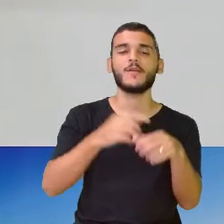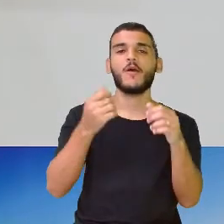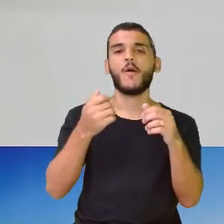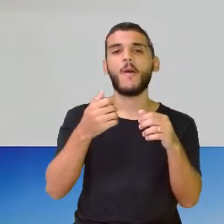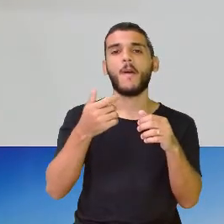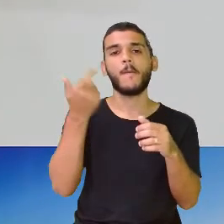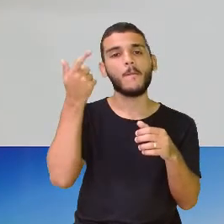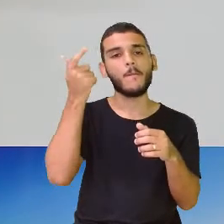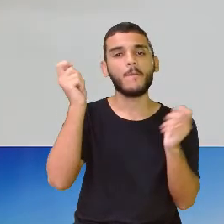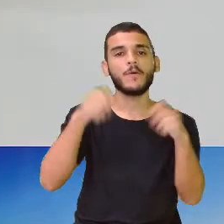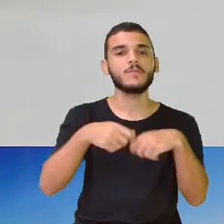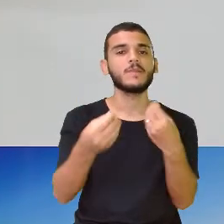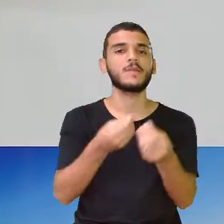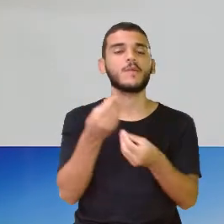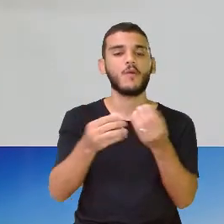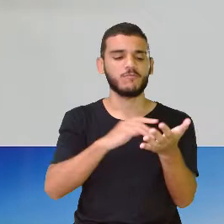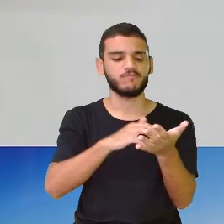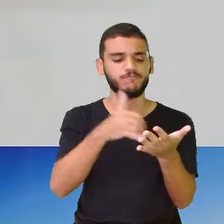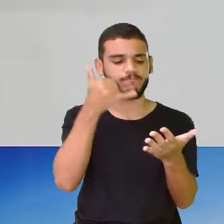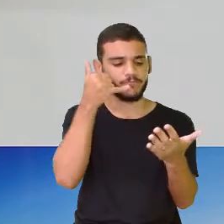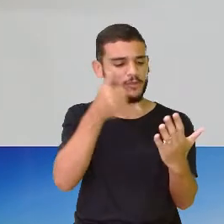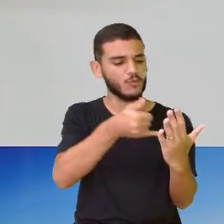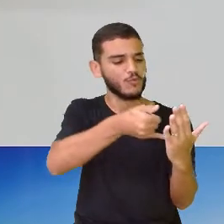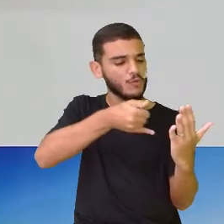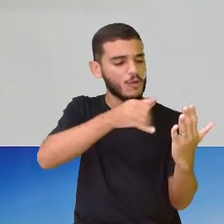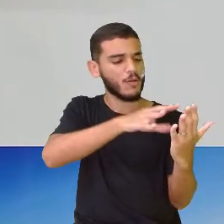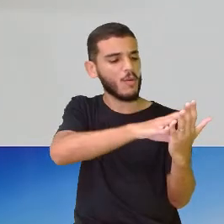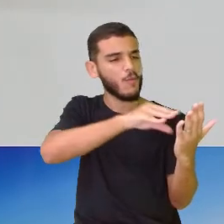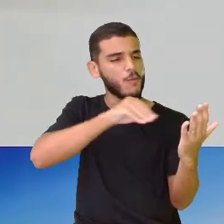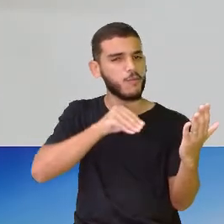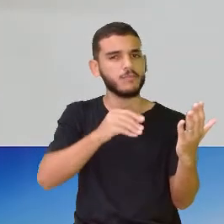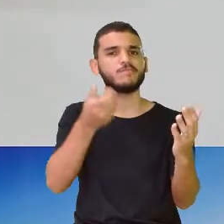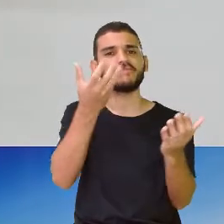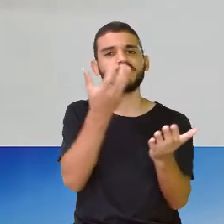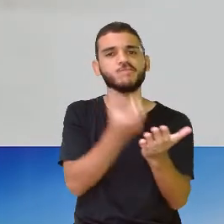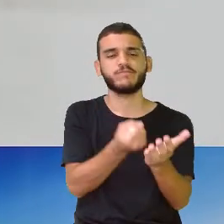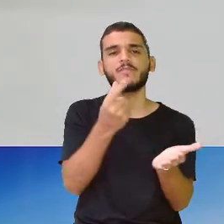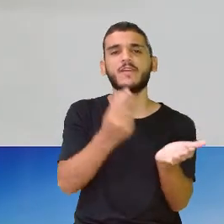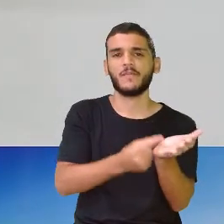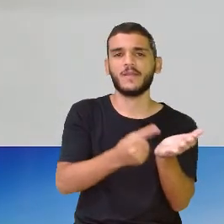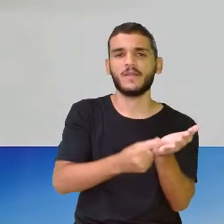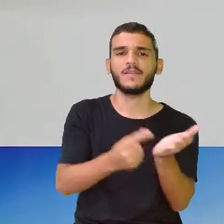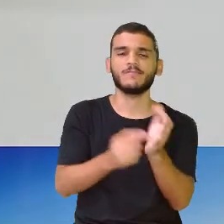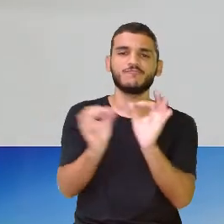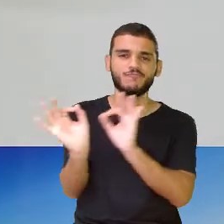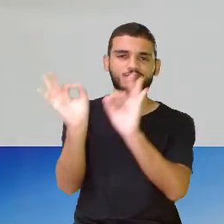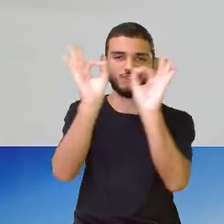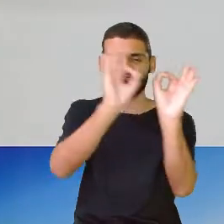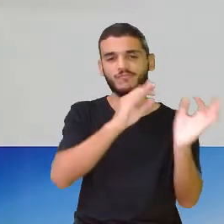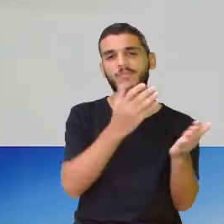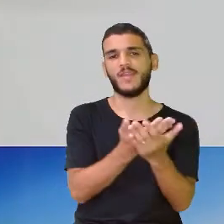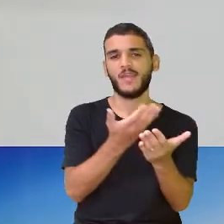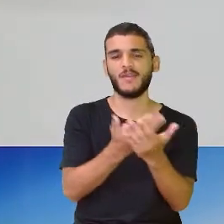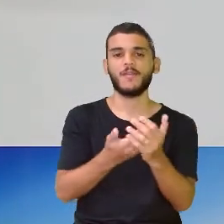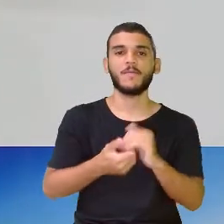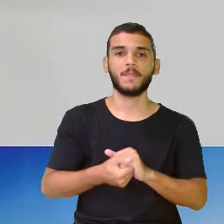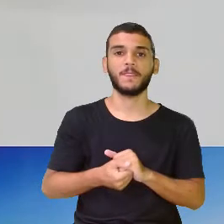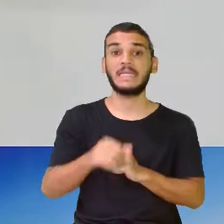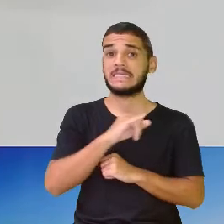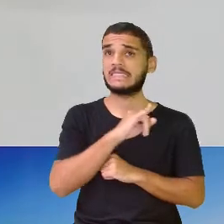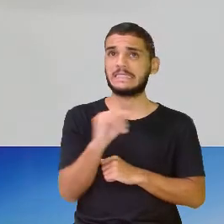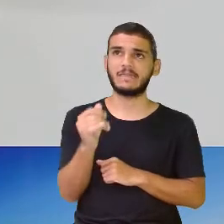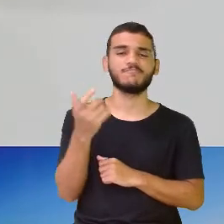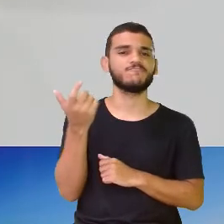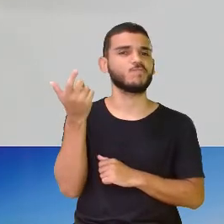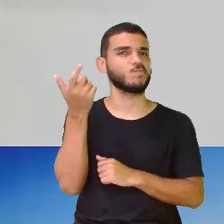câmera desse QR Code e baixar o aplicativo para poder acompanhar a aula por ele. Se não deu para fazer isso, se